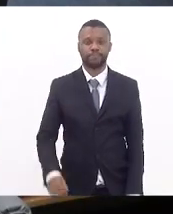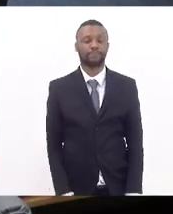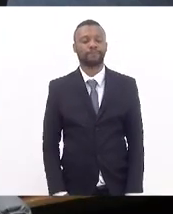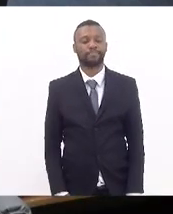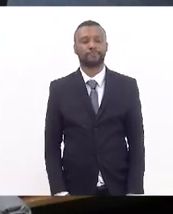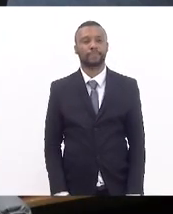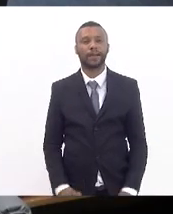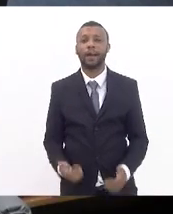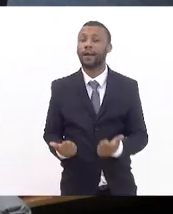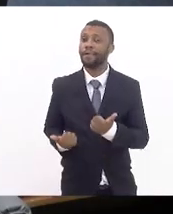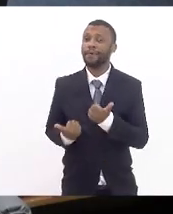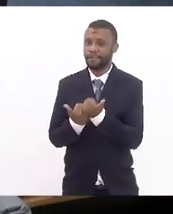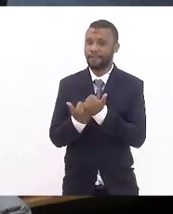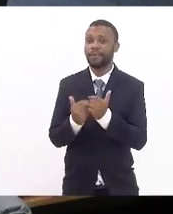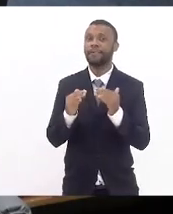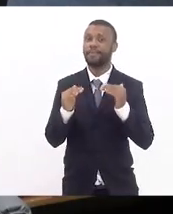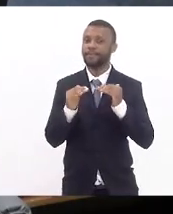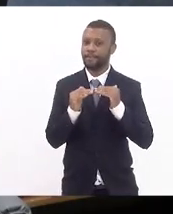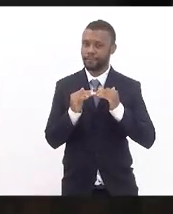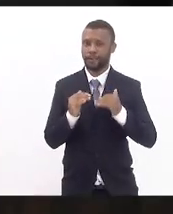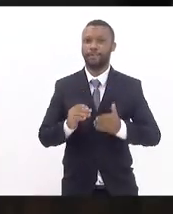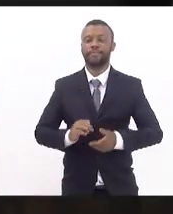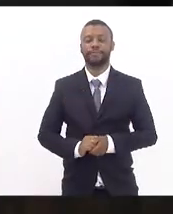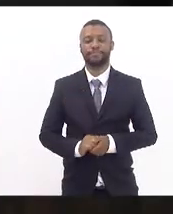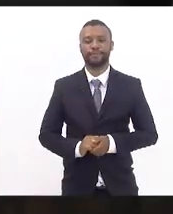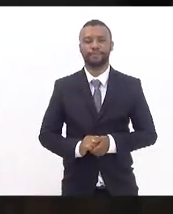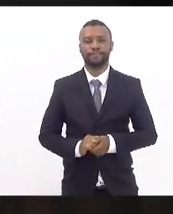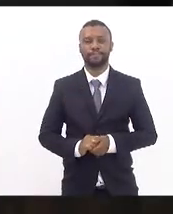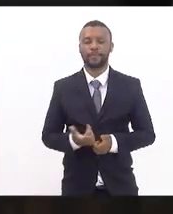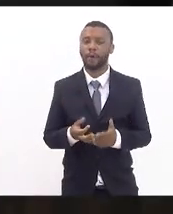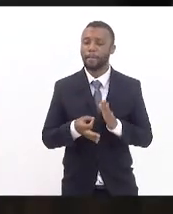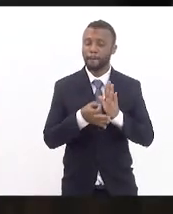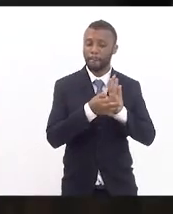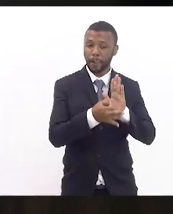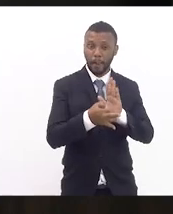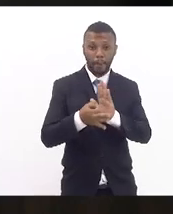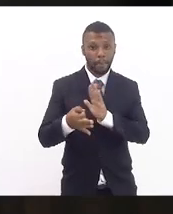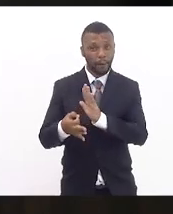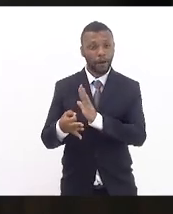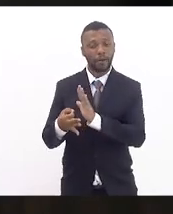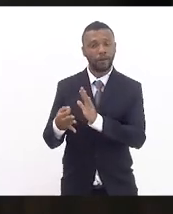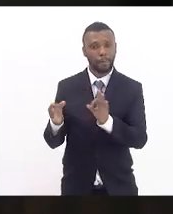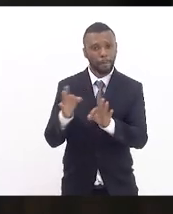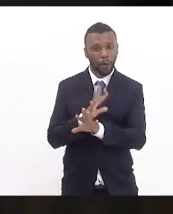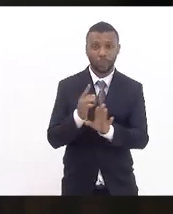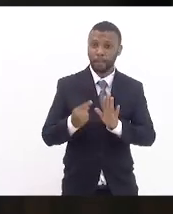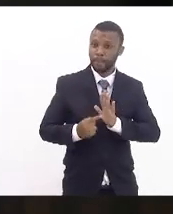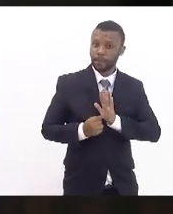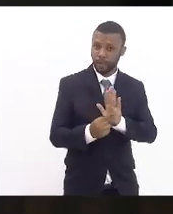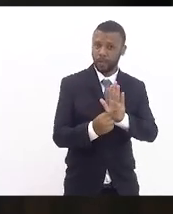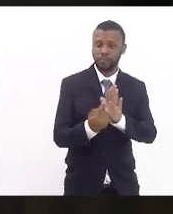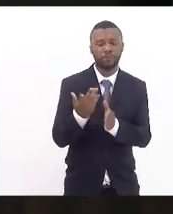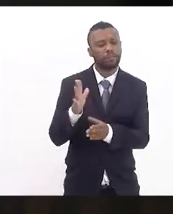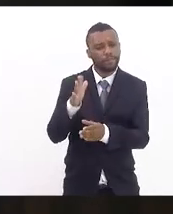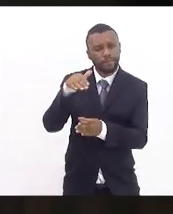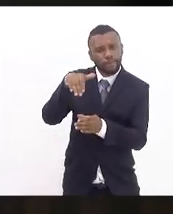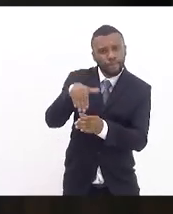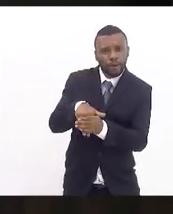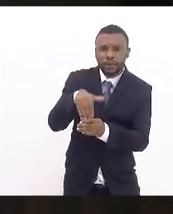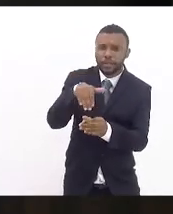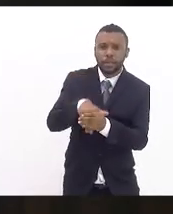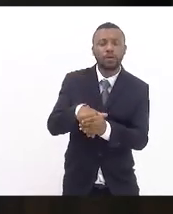Favorável. Com os pareceres emitidos, em votação, o substitutivo da Comissão de Constituição e